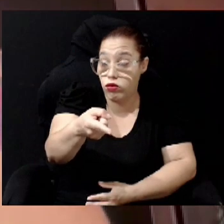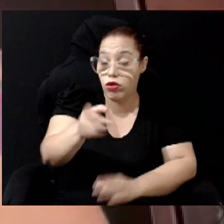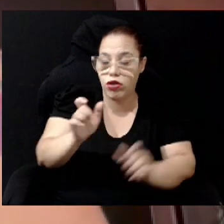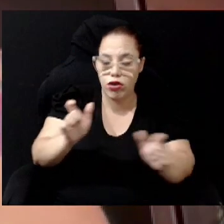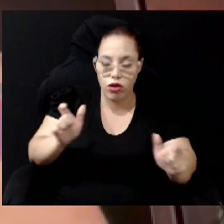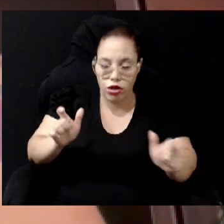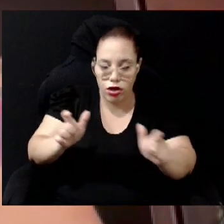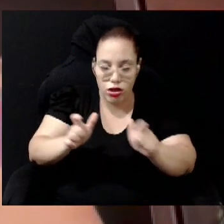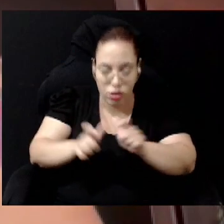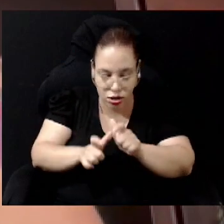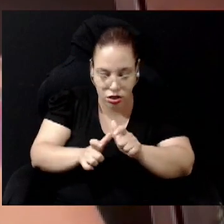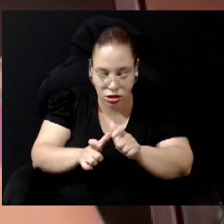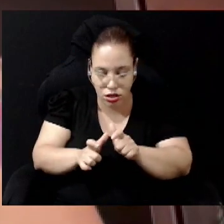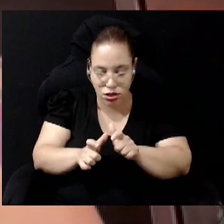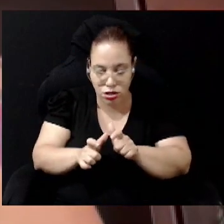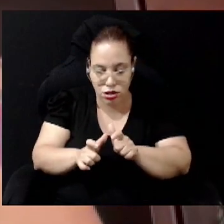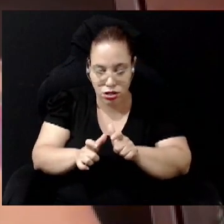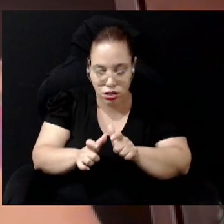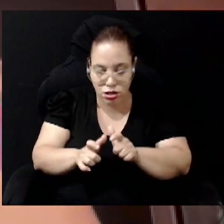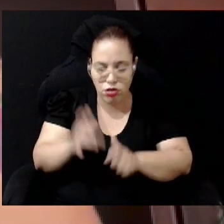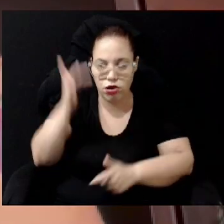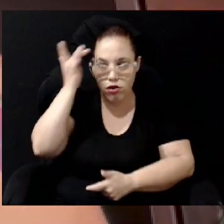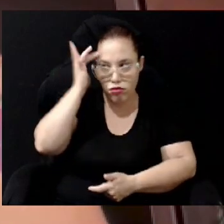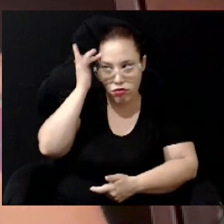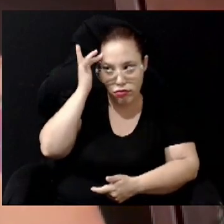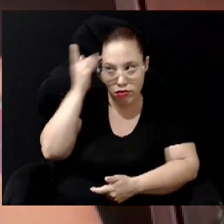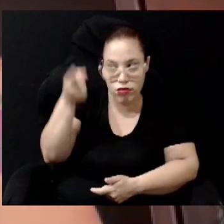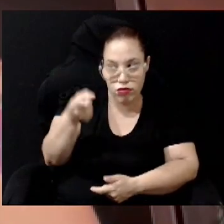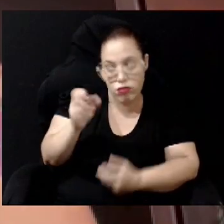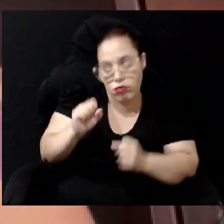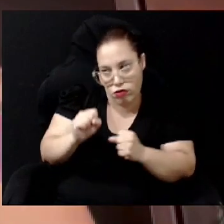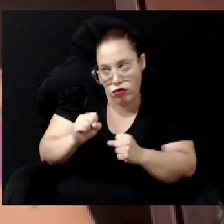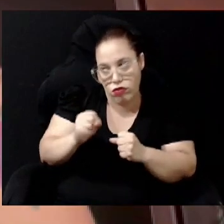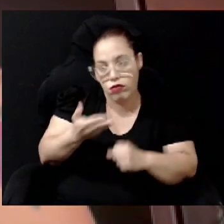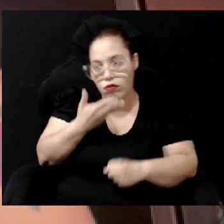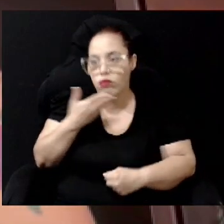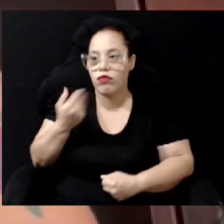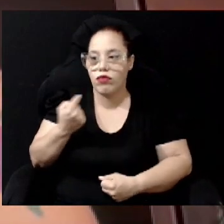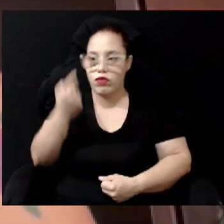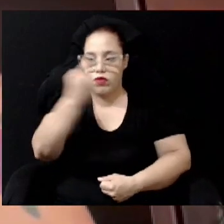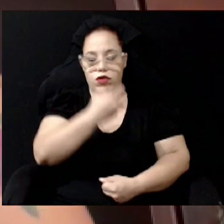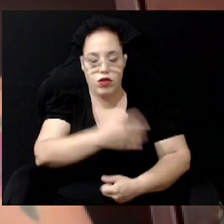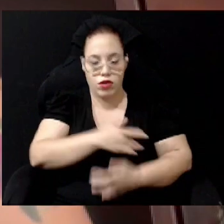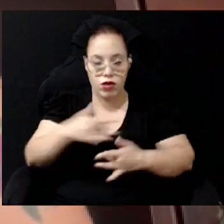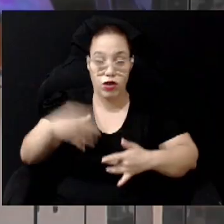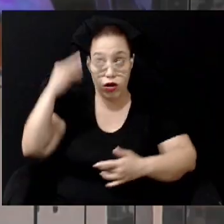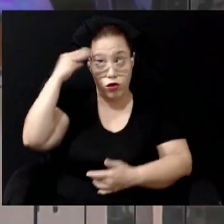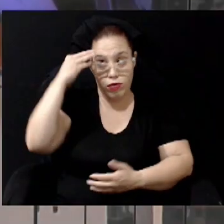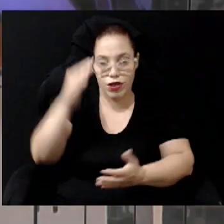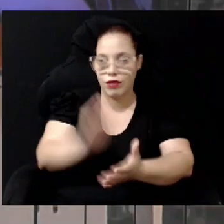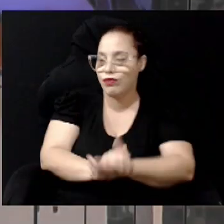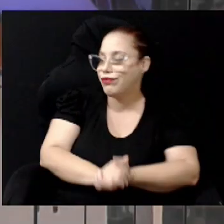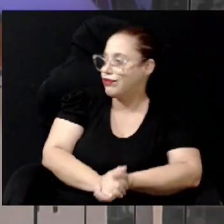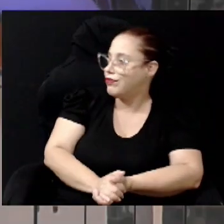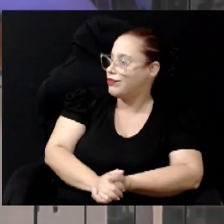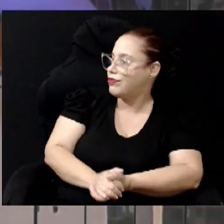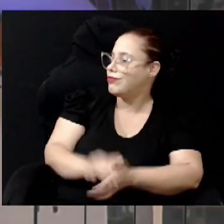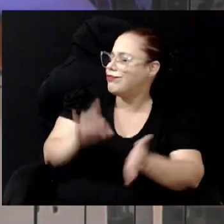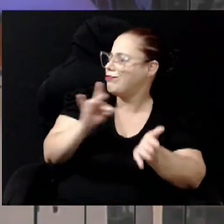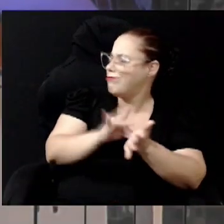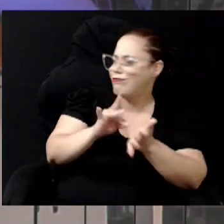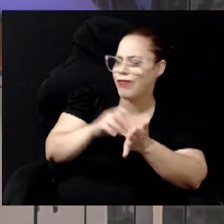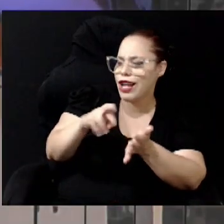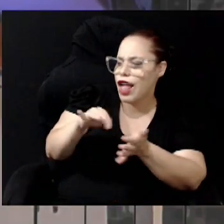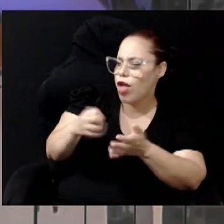minimizado, eu acho que isso pode beneficiar muito nossa saúde mental. Certeza. Simone, muito obrigada